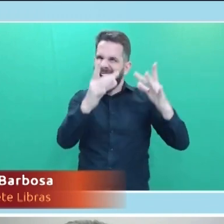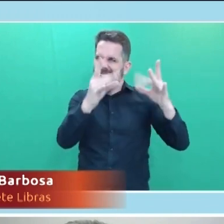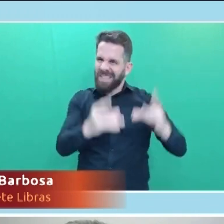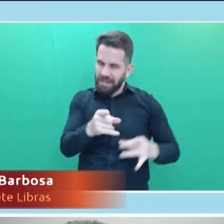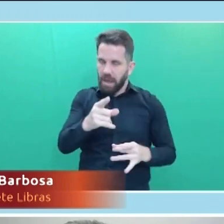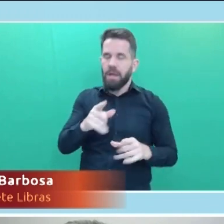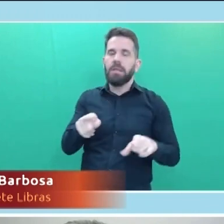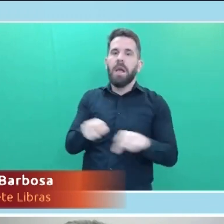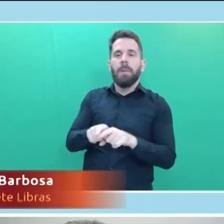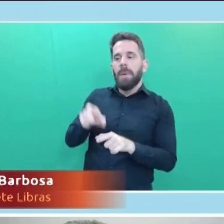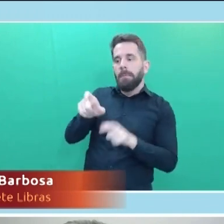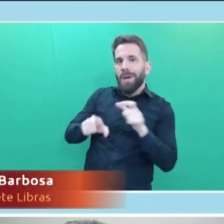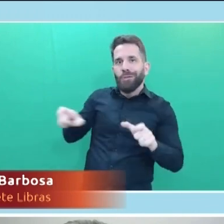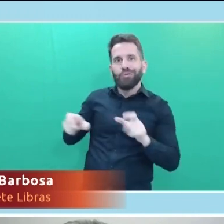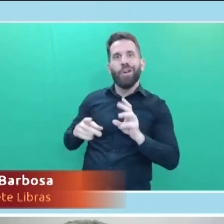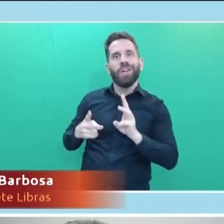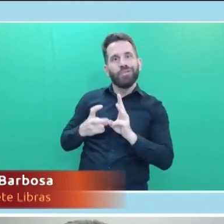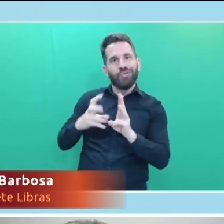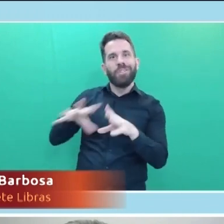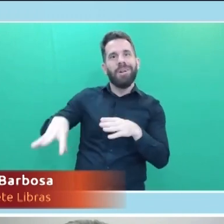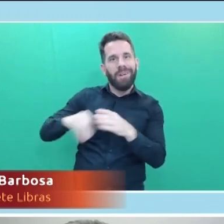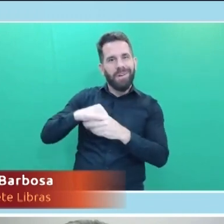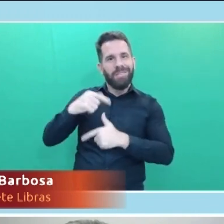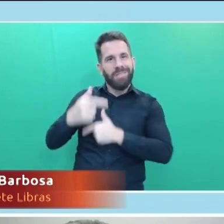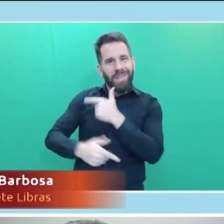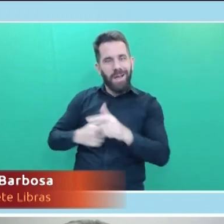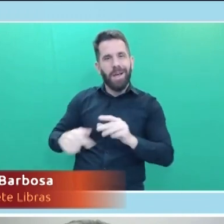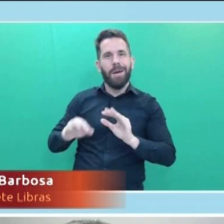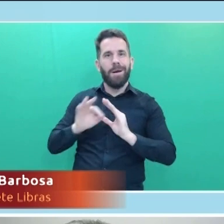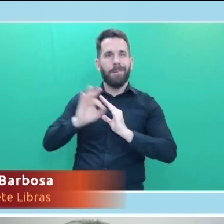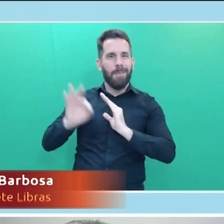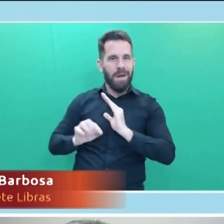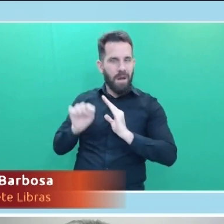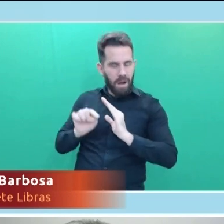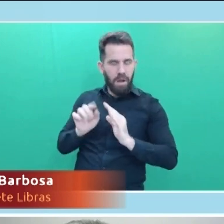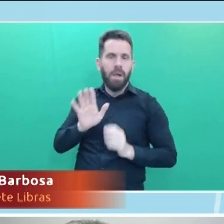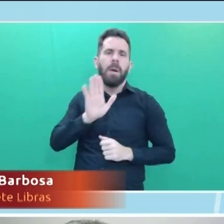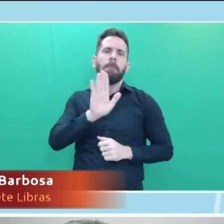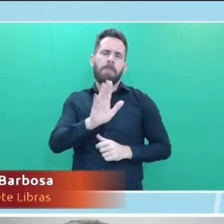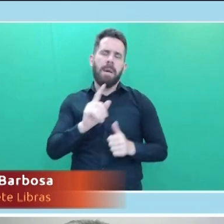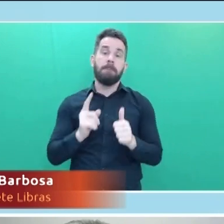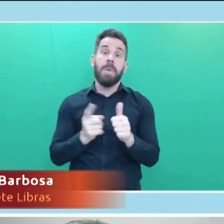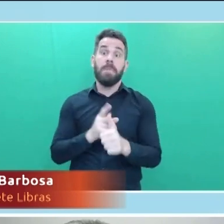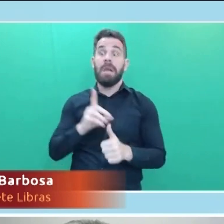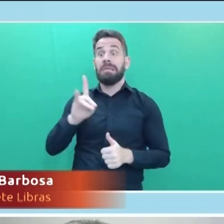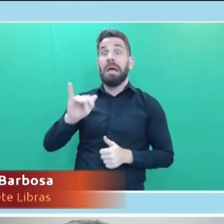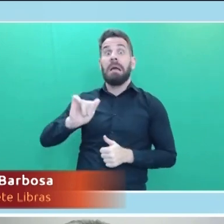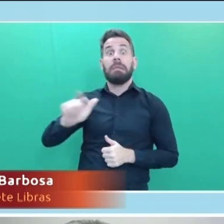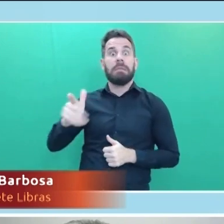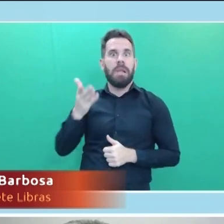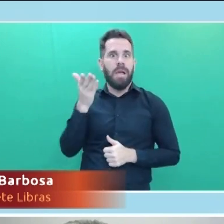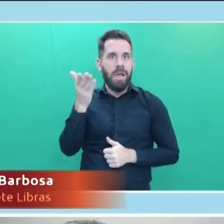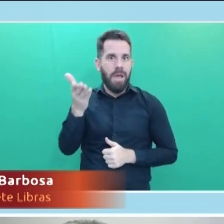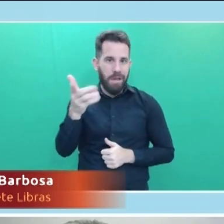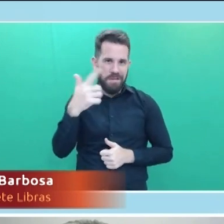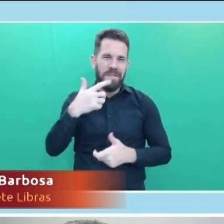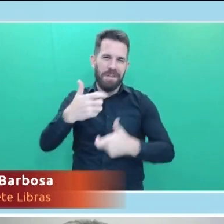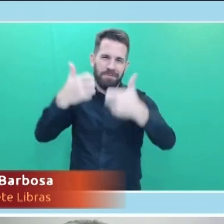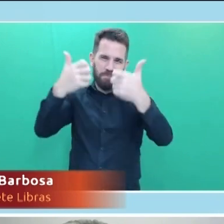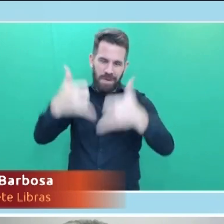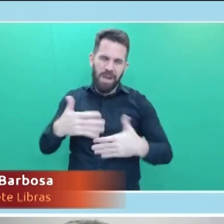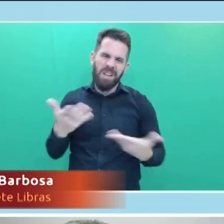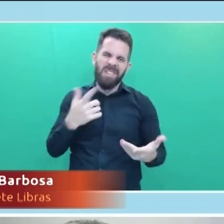vocês na comunidade, mas eu vou passar um pouquinho a palavra para o Daniel antes para ele explicar alguns dados que ele levantou. Vou ficar fazendo esse bate-bola aqui